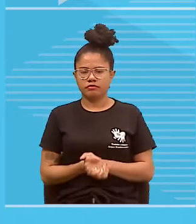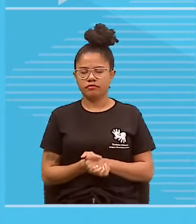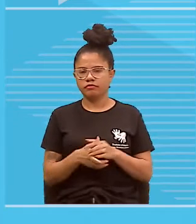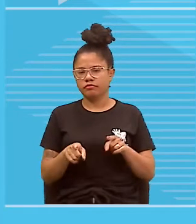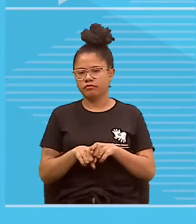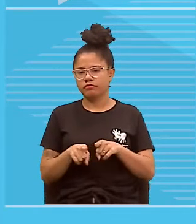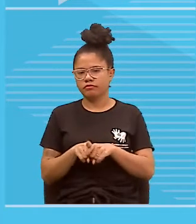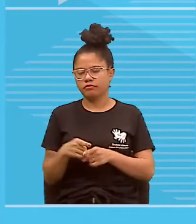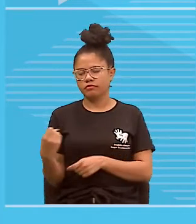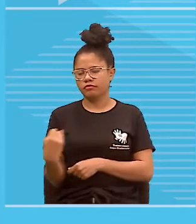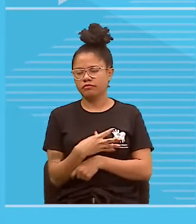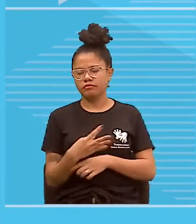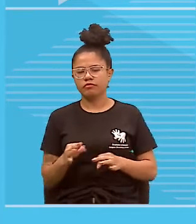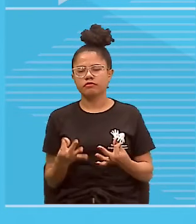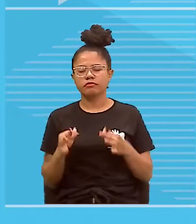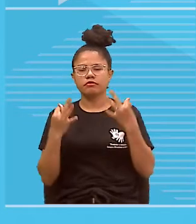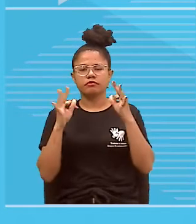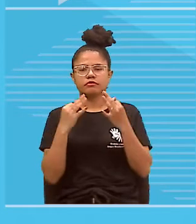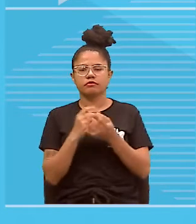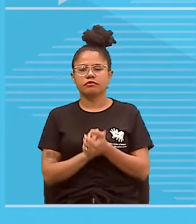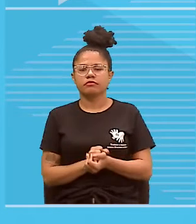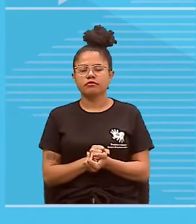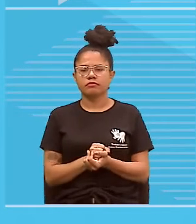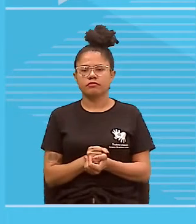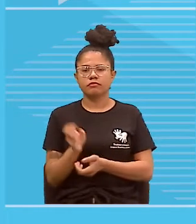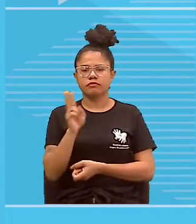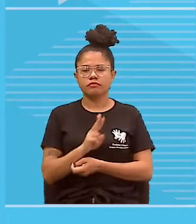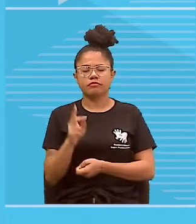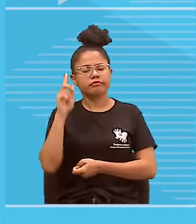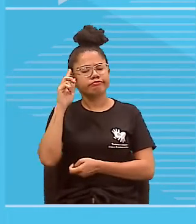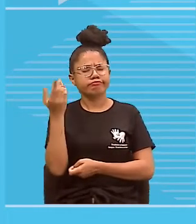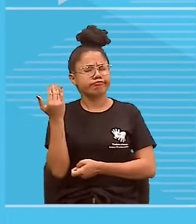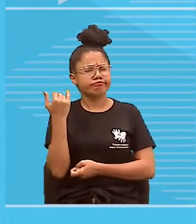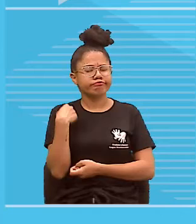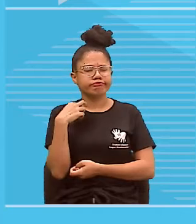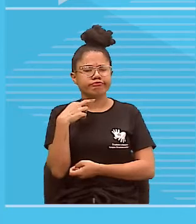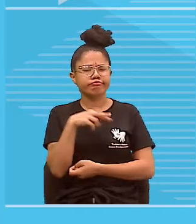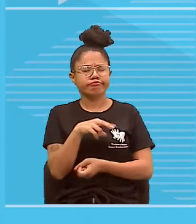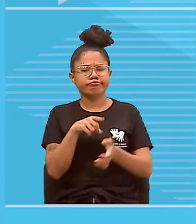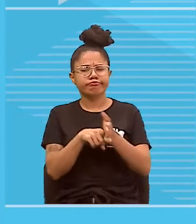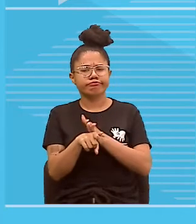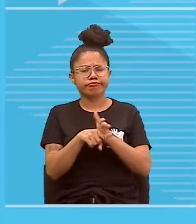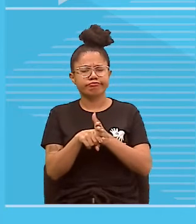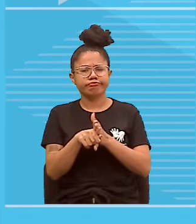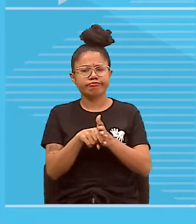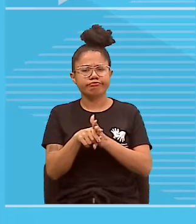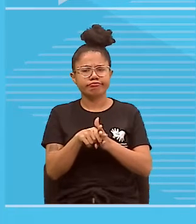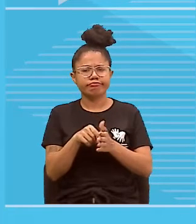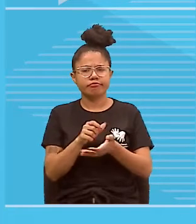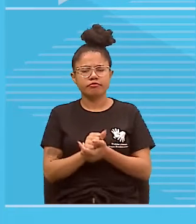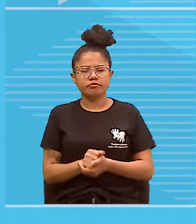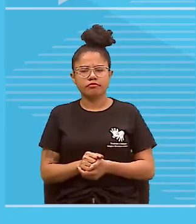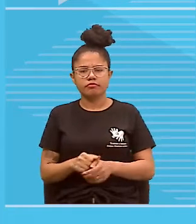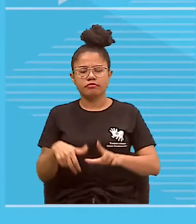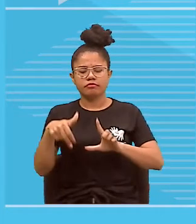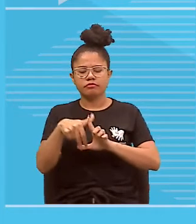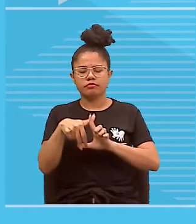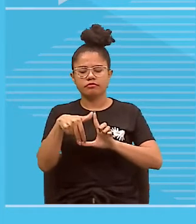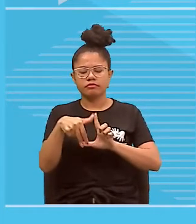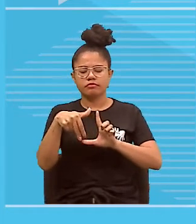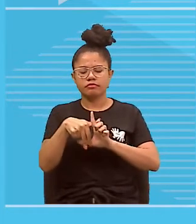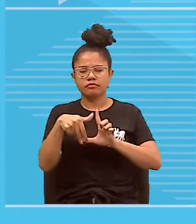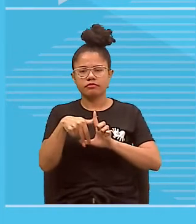tecnologias são utilizadas eu vi um dia desses documentário na Netflix o segredo de chakar